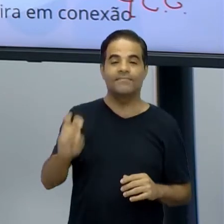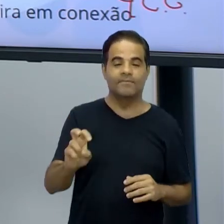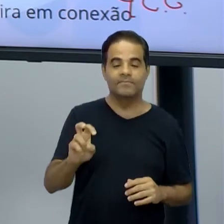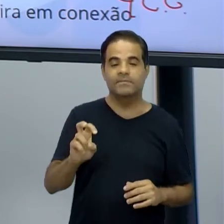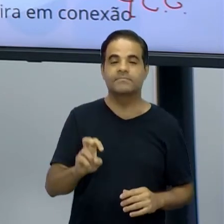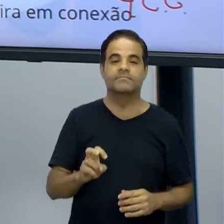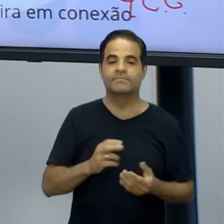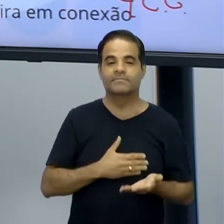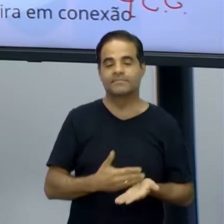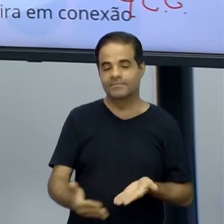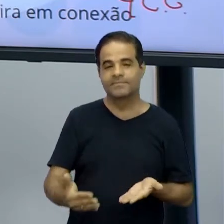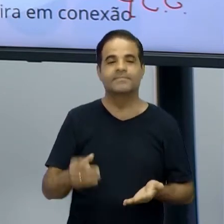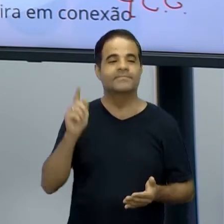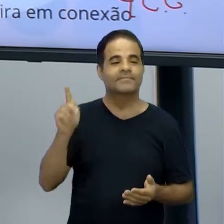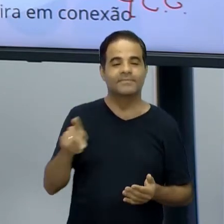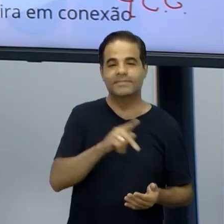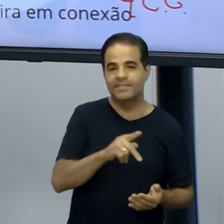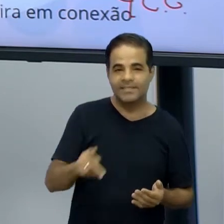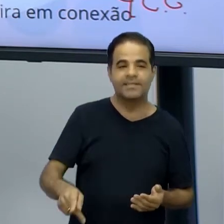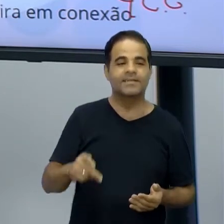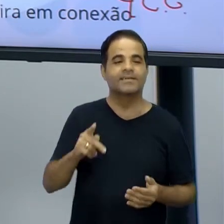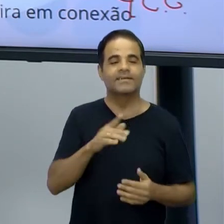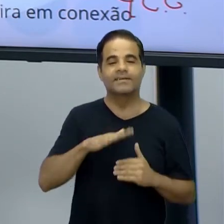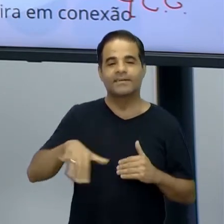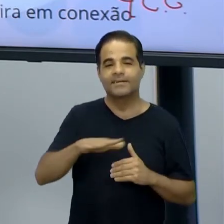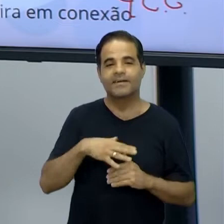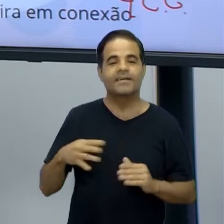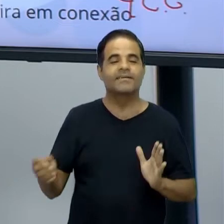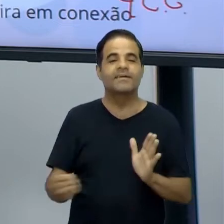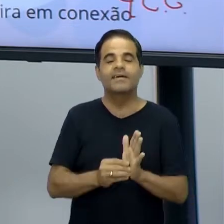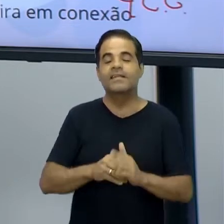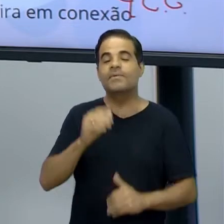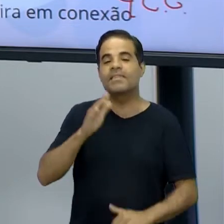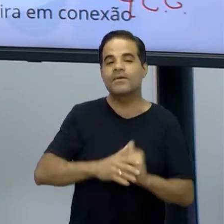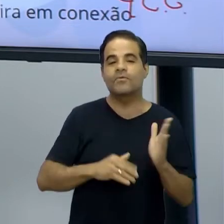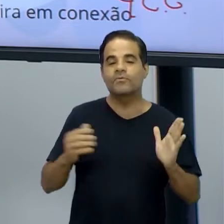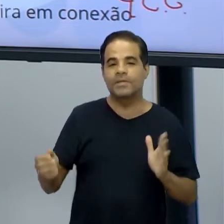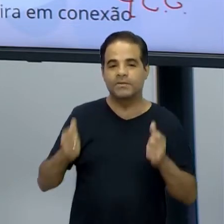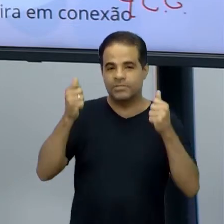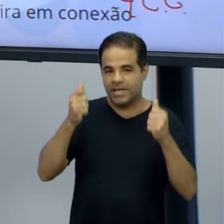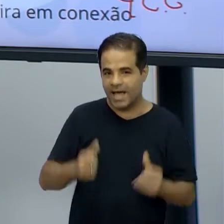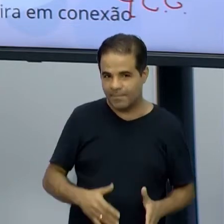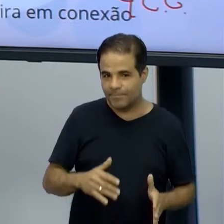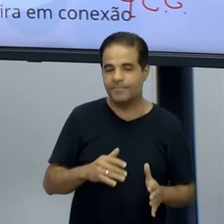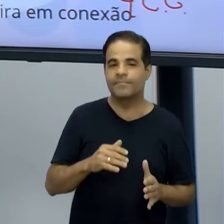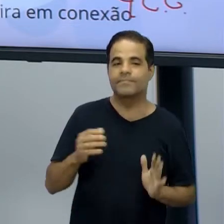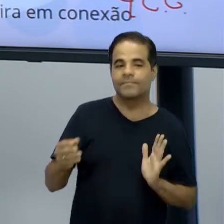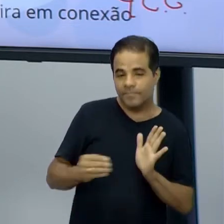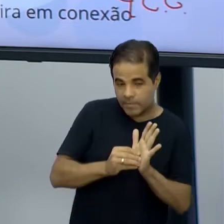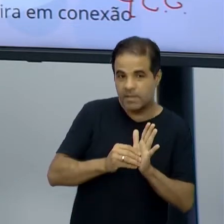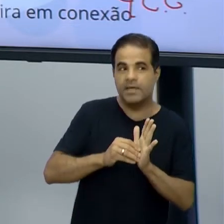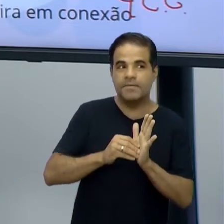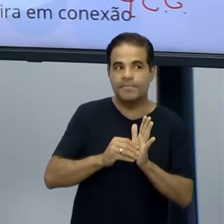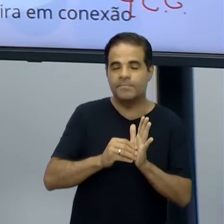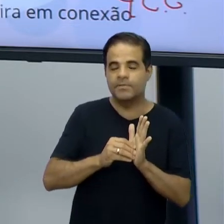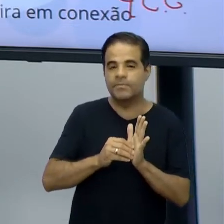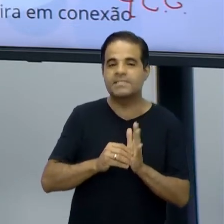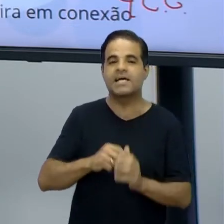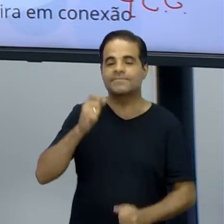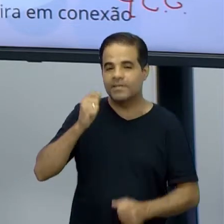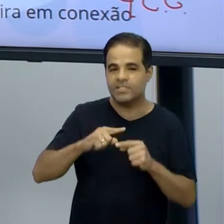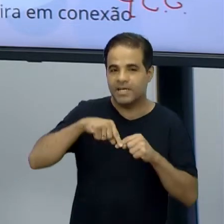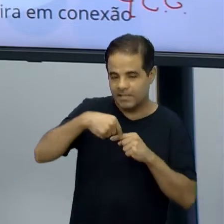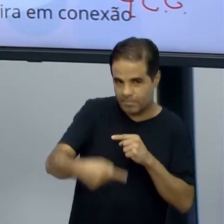ter aí a presença do professor Jocélio, ele é professor de projeto de vida, ele vai contar mais resumidamente aí